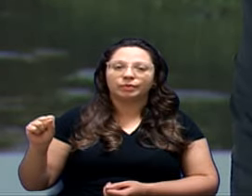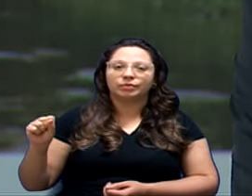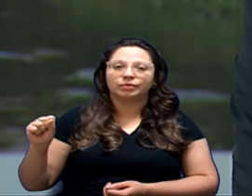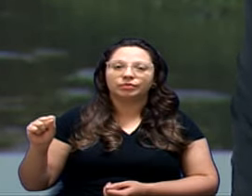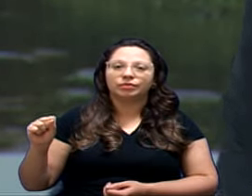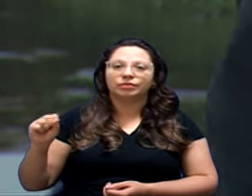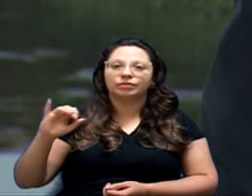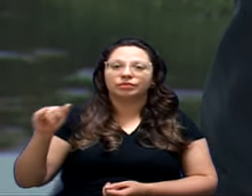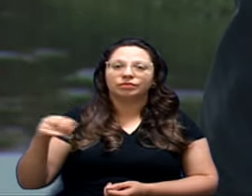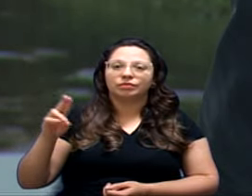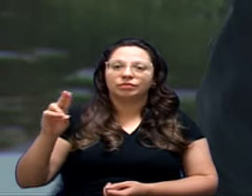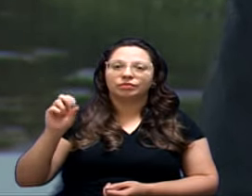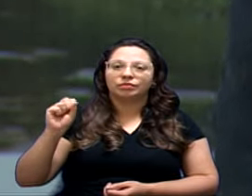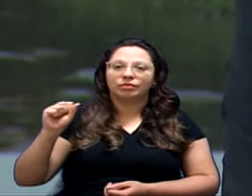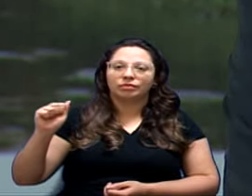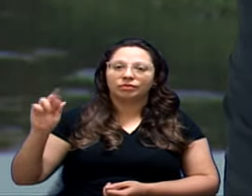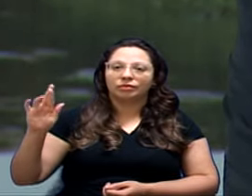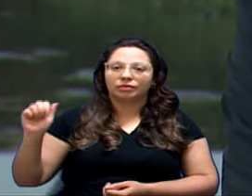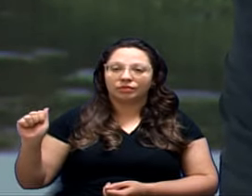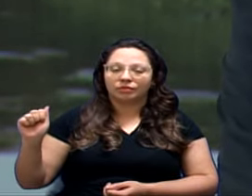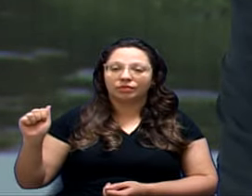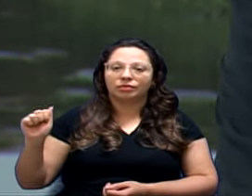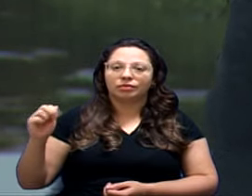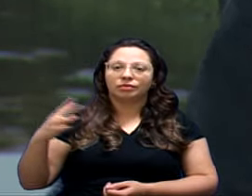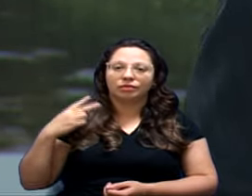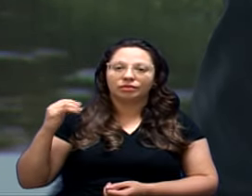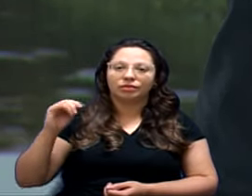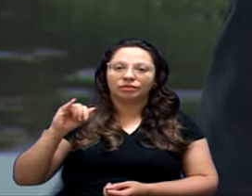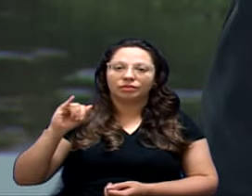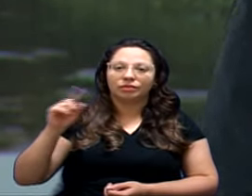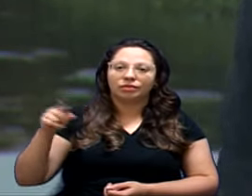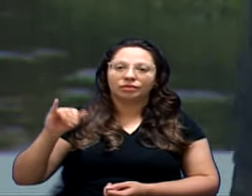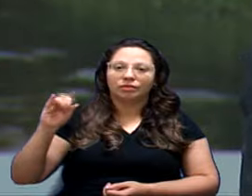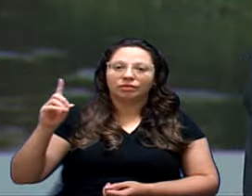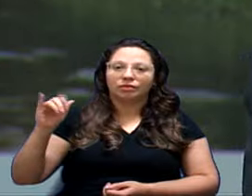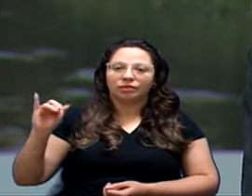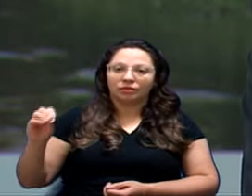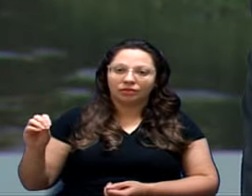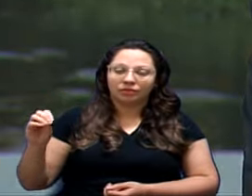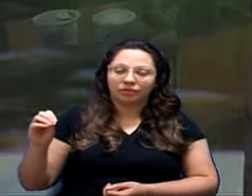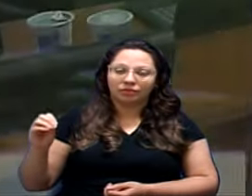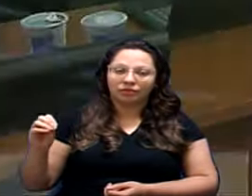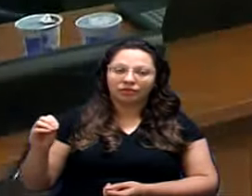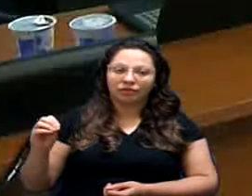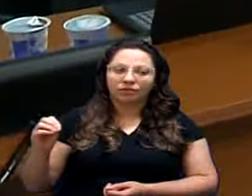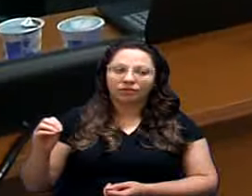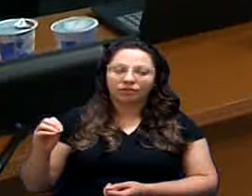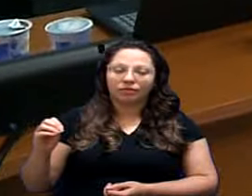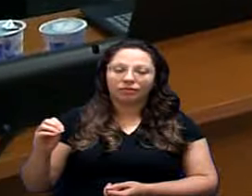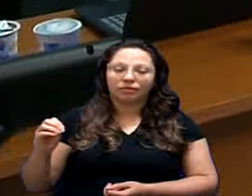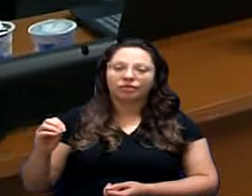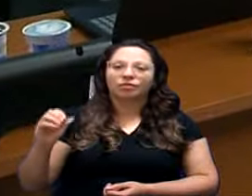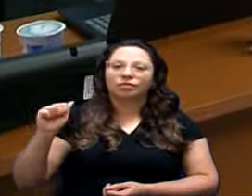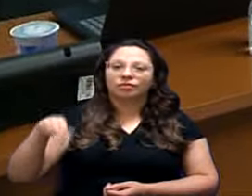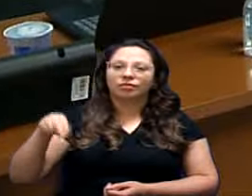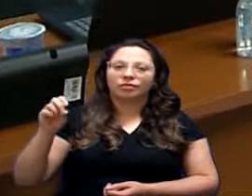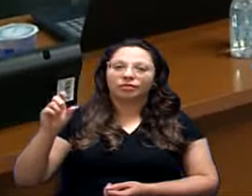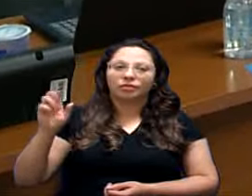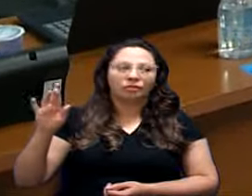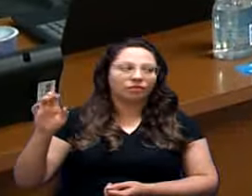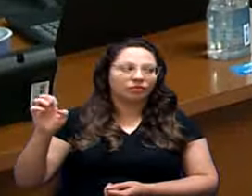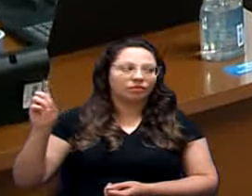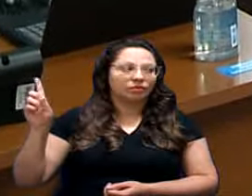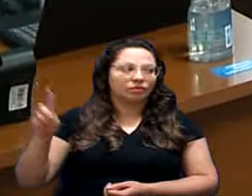Eleita Jusara Fernandes o vereador eleito isidio de Brito e o vereador e o André Luiz